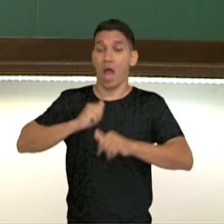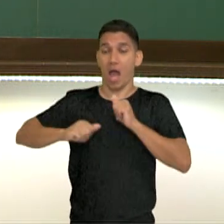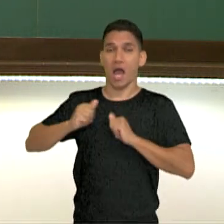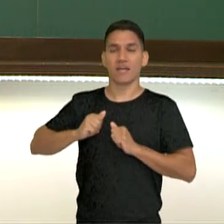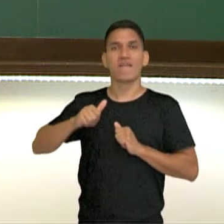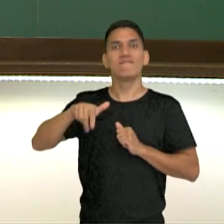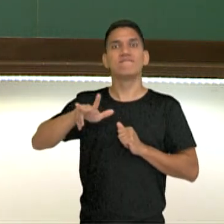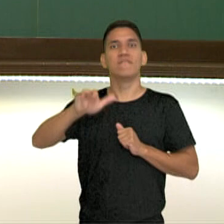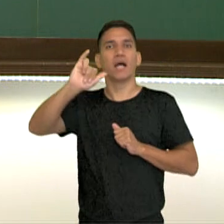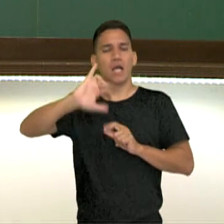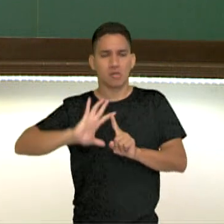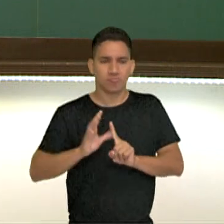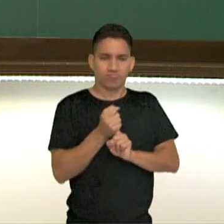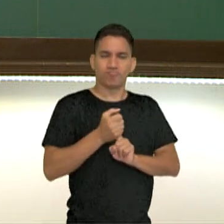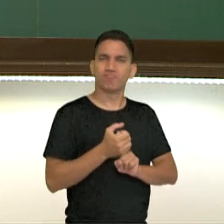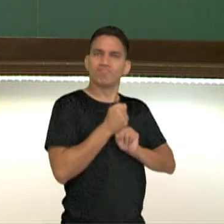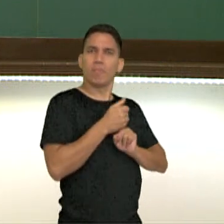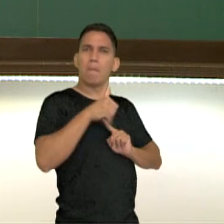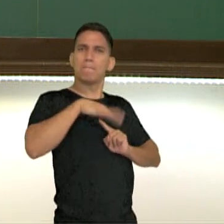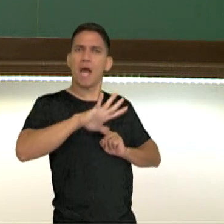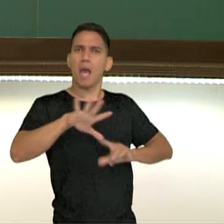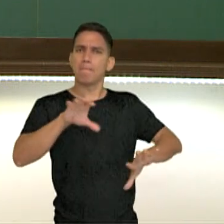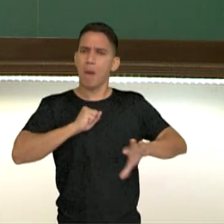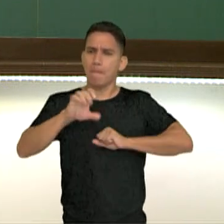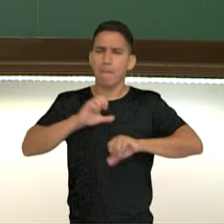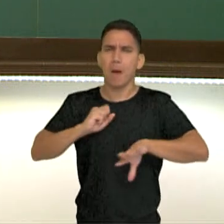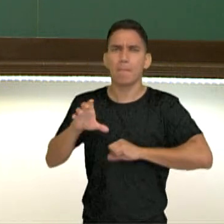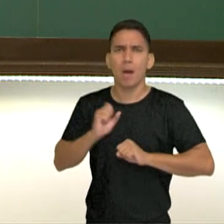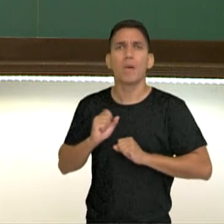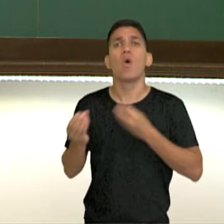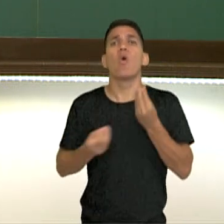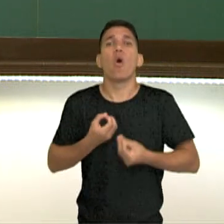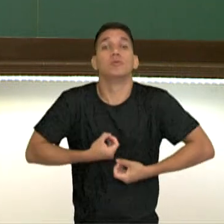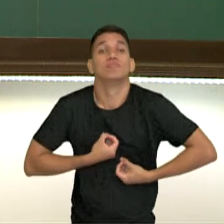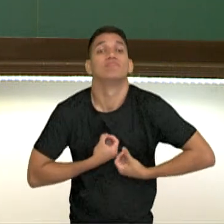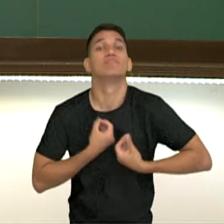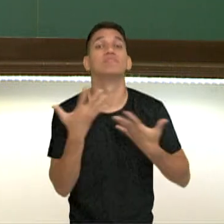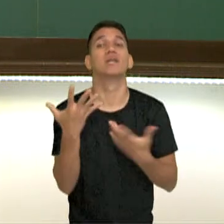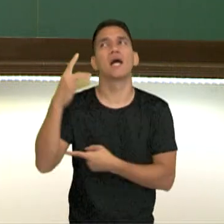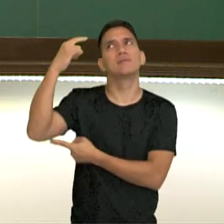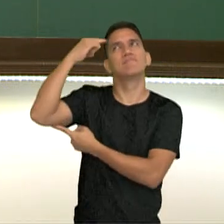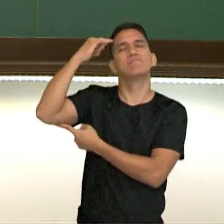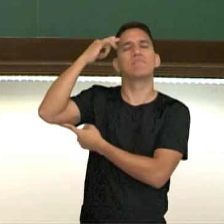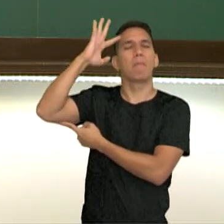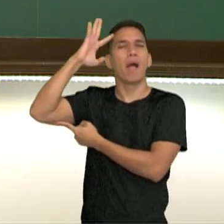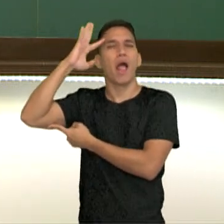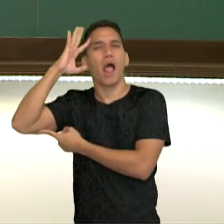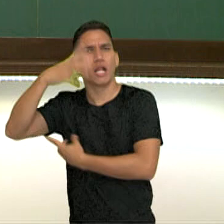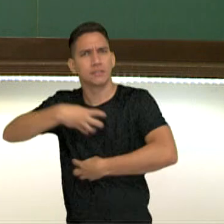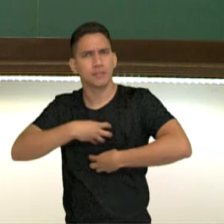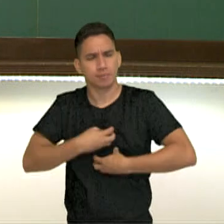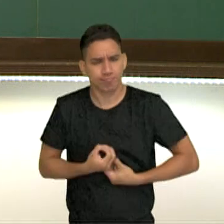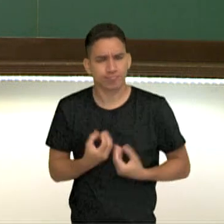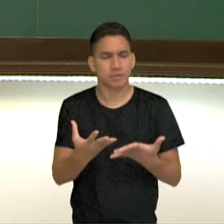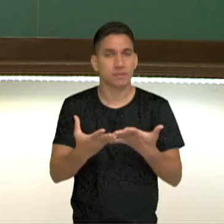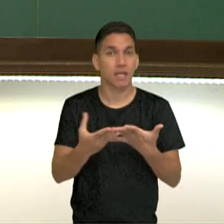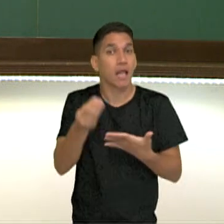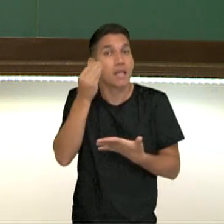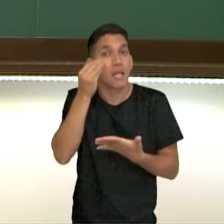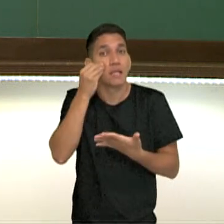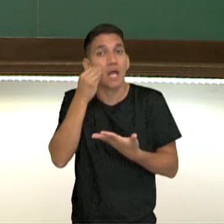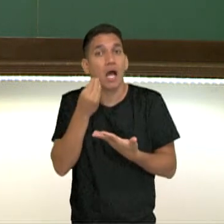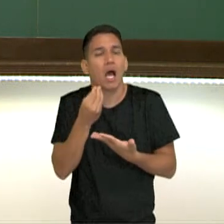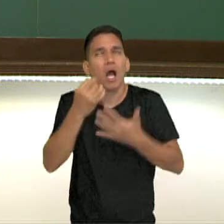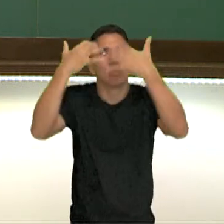da tecnologia para falar do que sente, do que pensa, expor os seus ideais na tentativa de